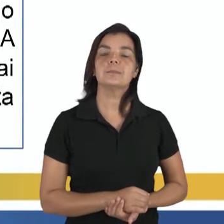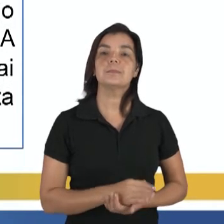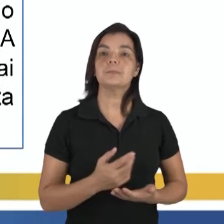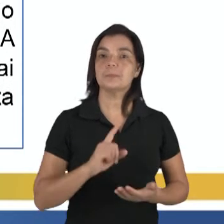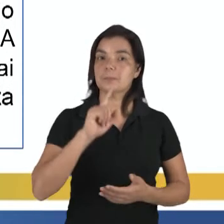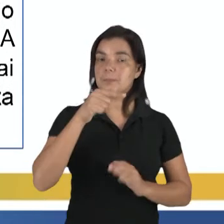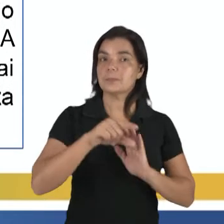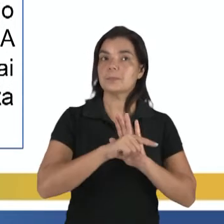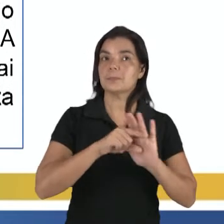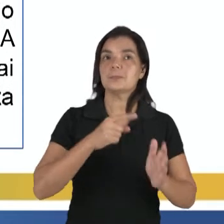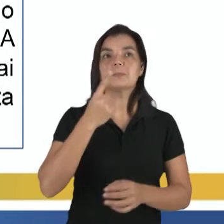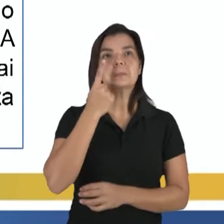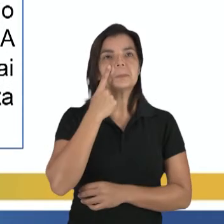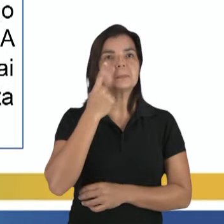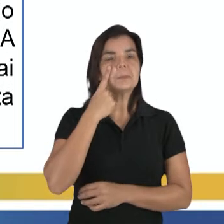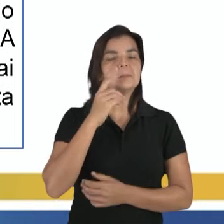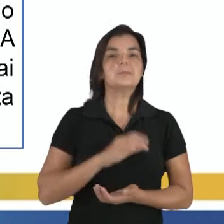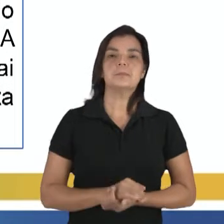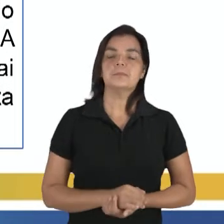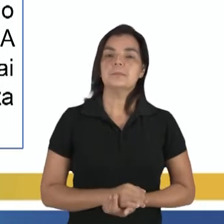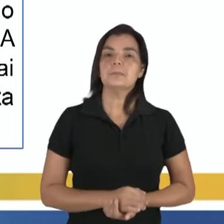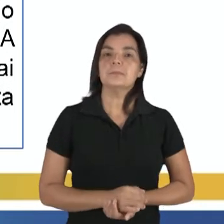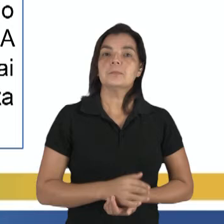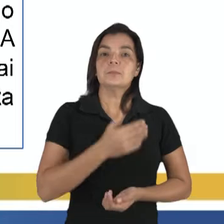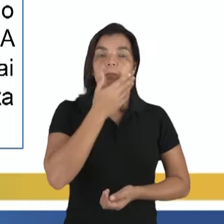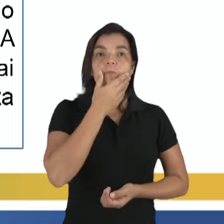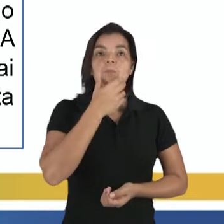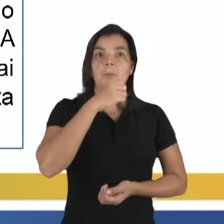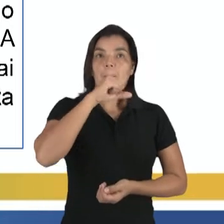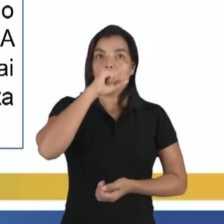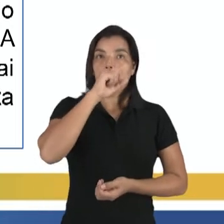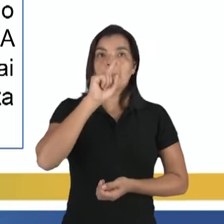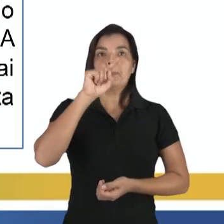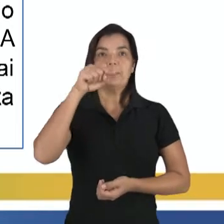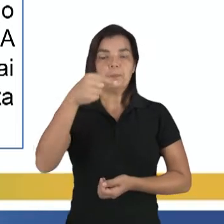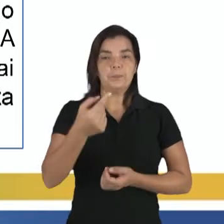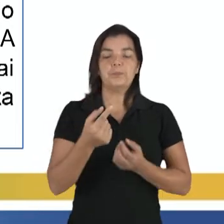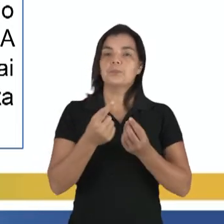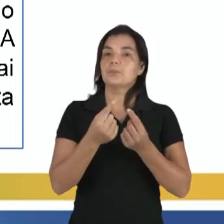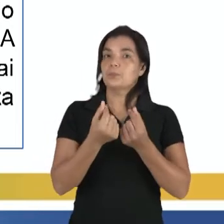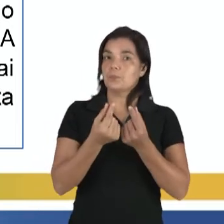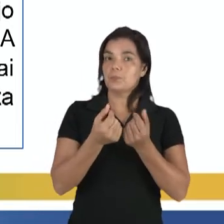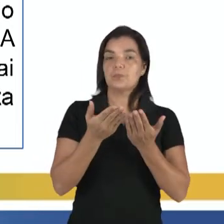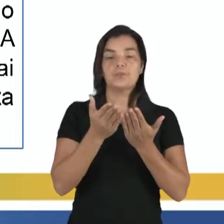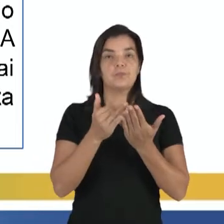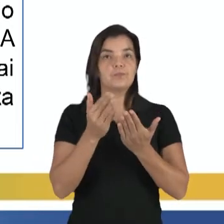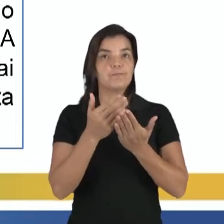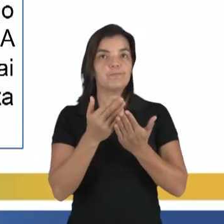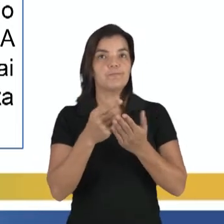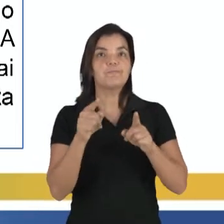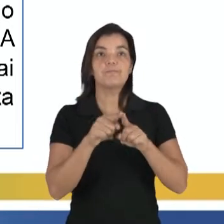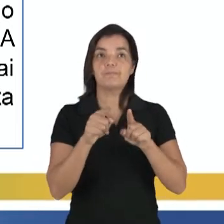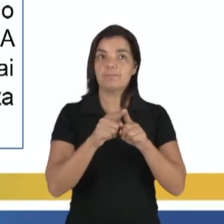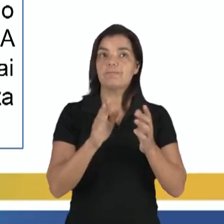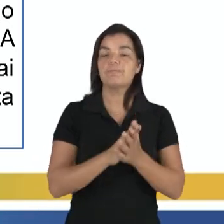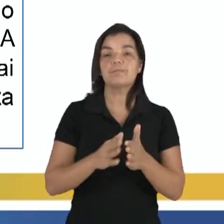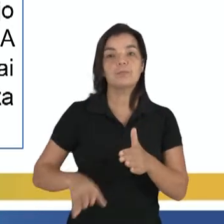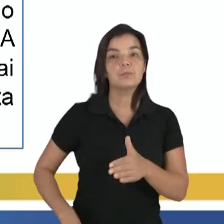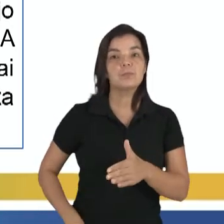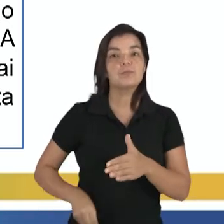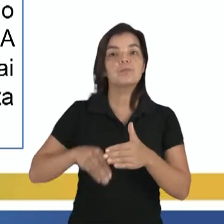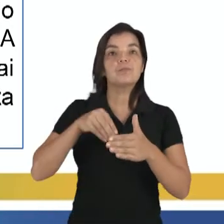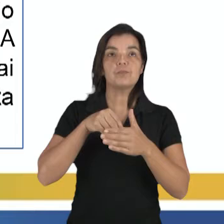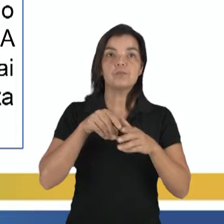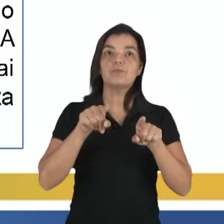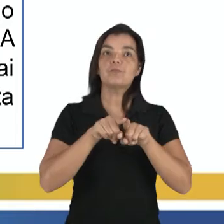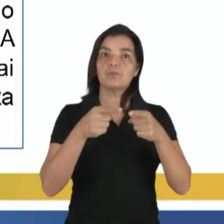No próximo parágrafo. Passo a observá-los. O pai, depois de contar o dinheiro que discretamente retirou do